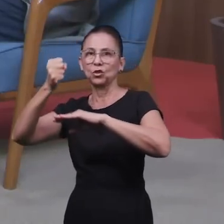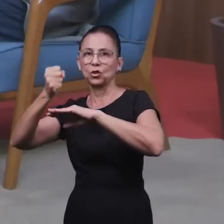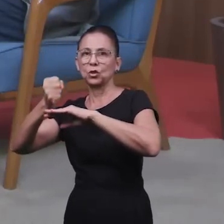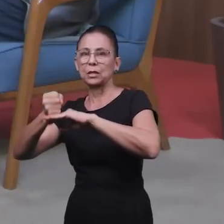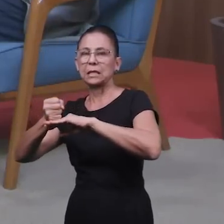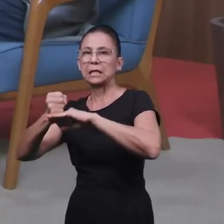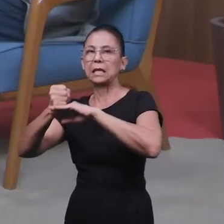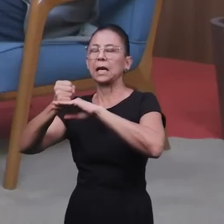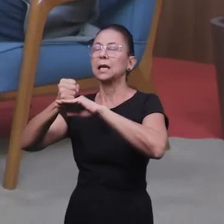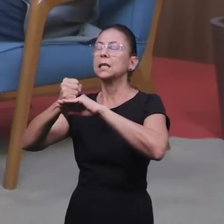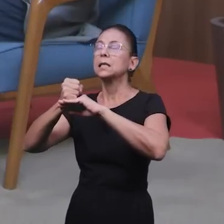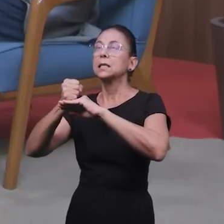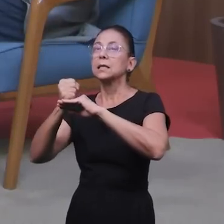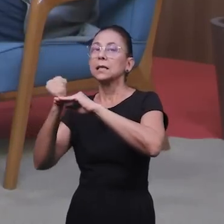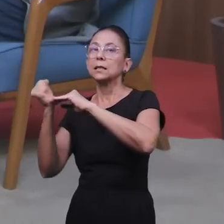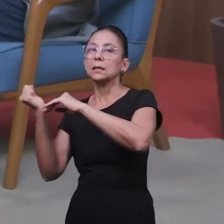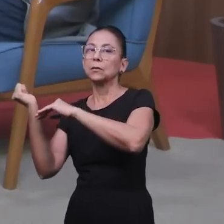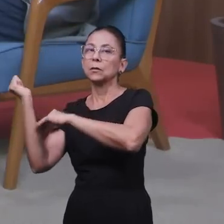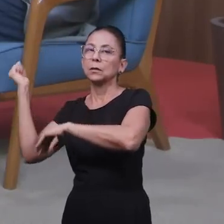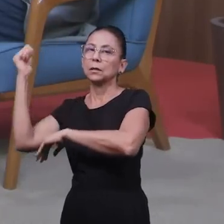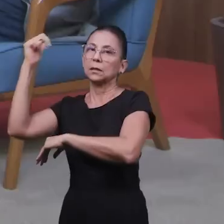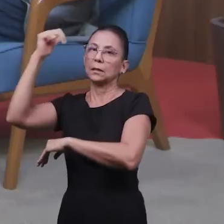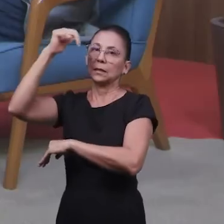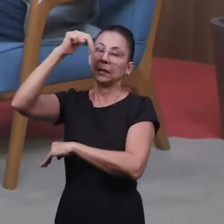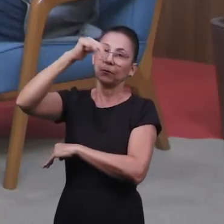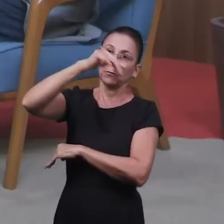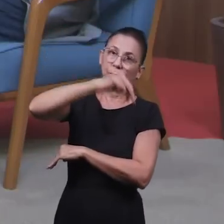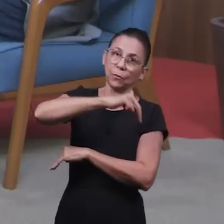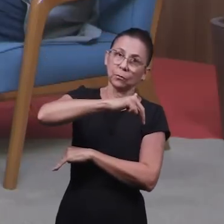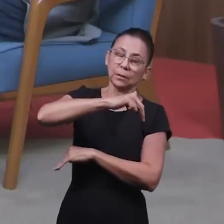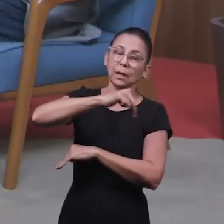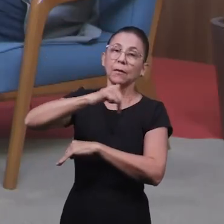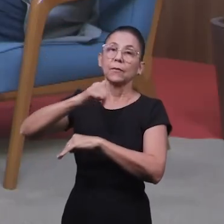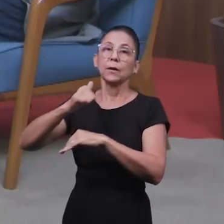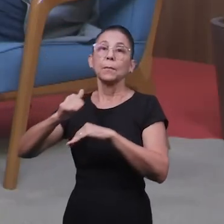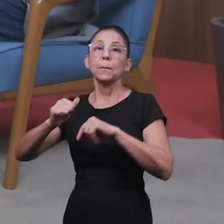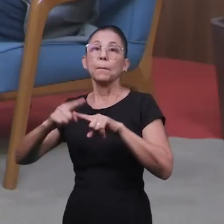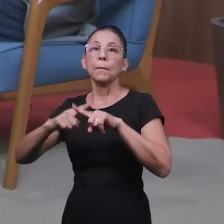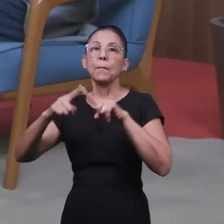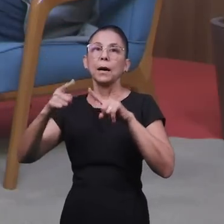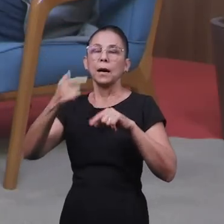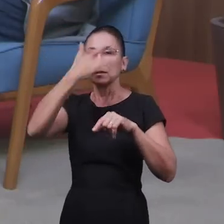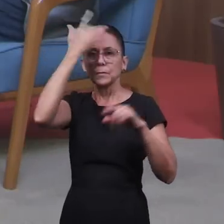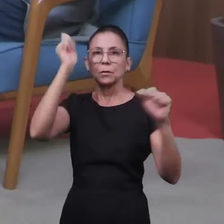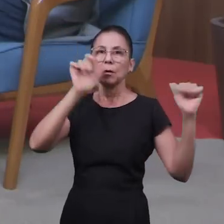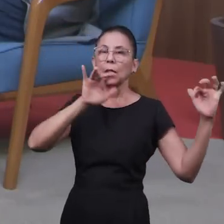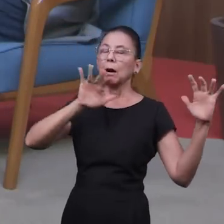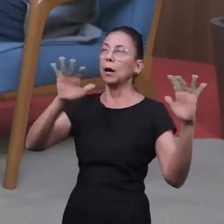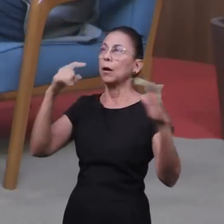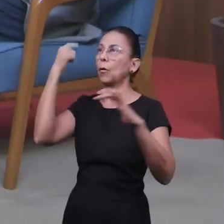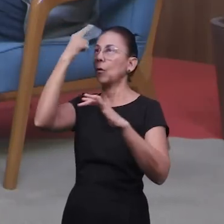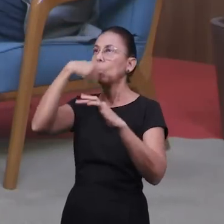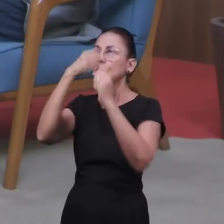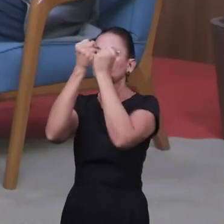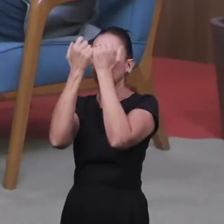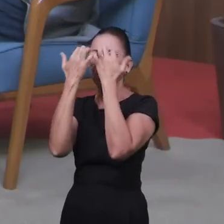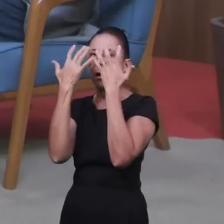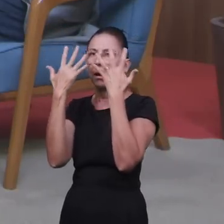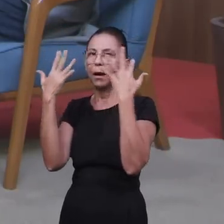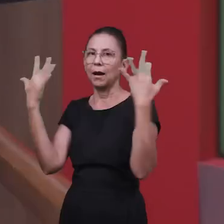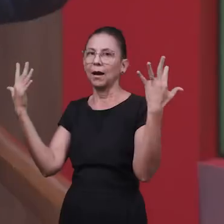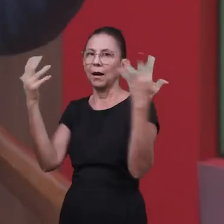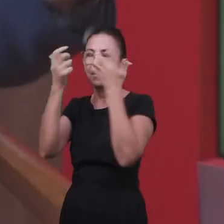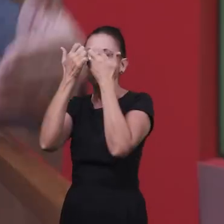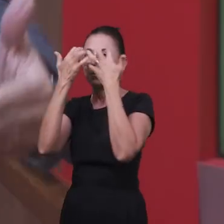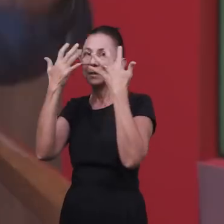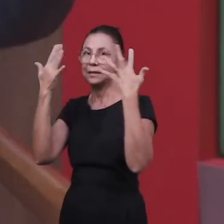que não podiam olhar para Moisés, porque ele esteve na presença do Senhor. Então, a igreja